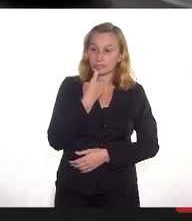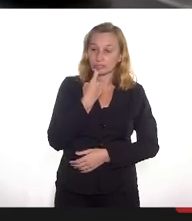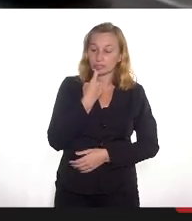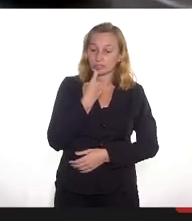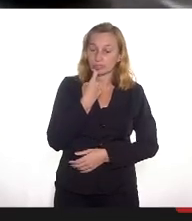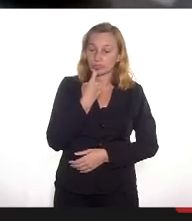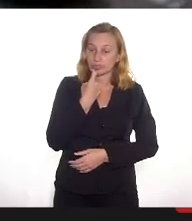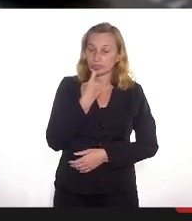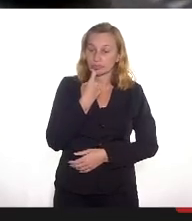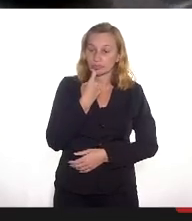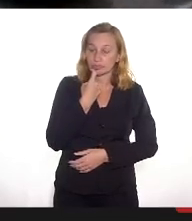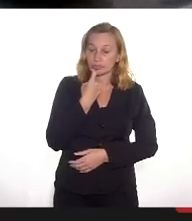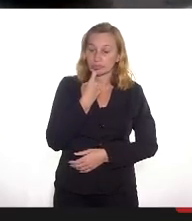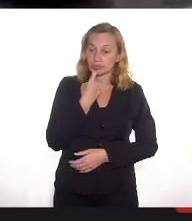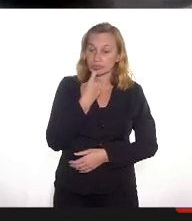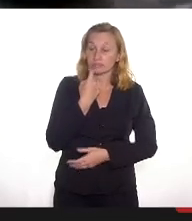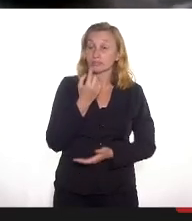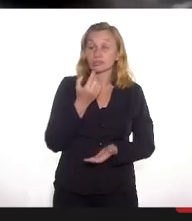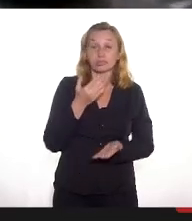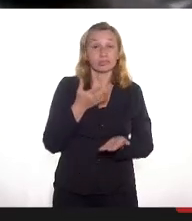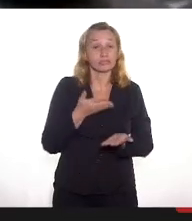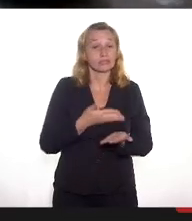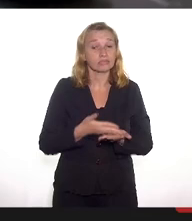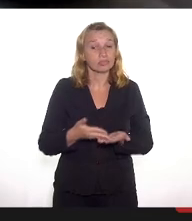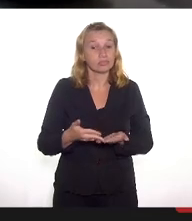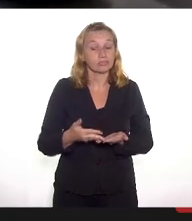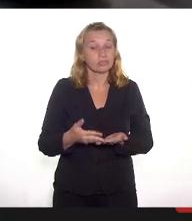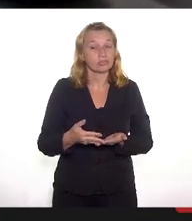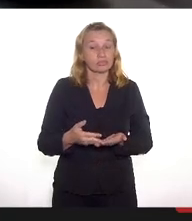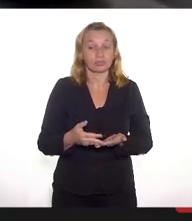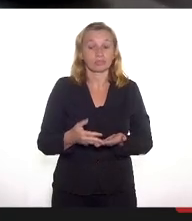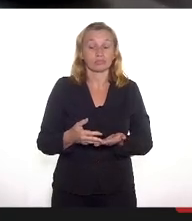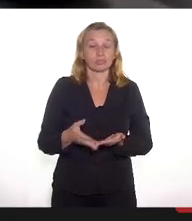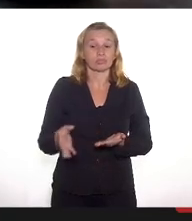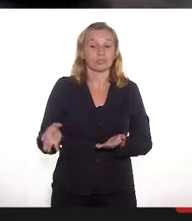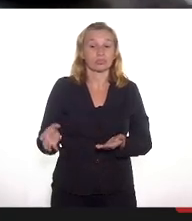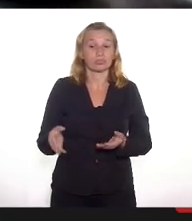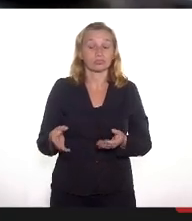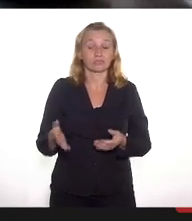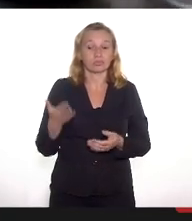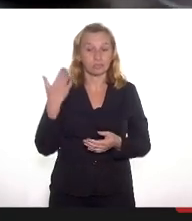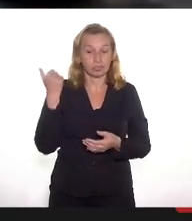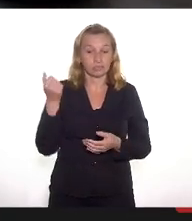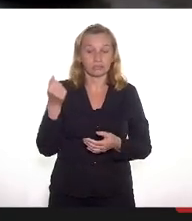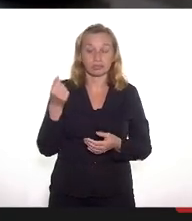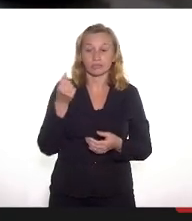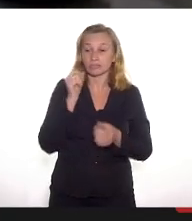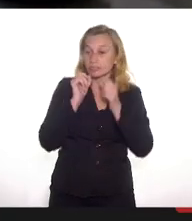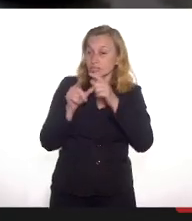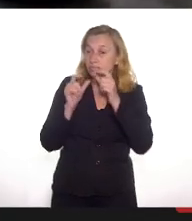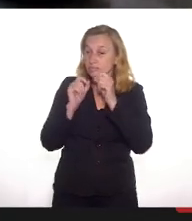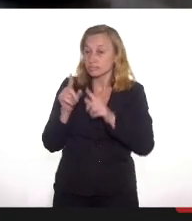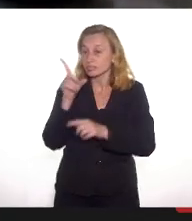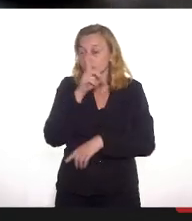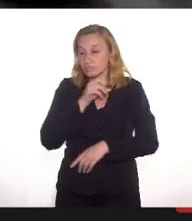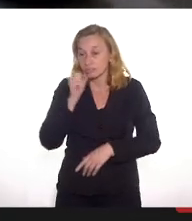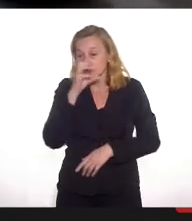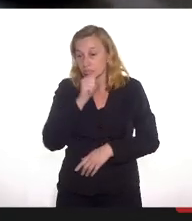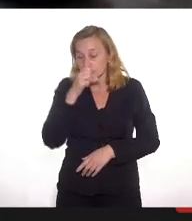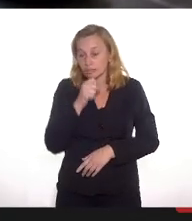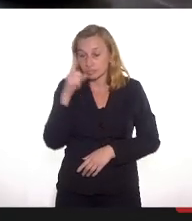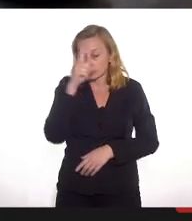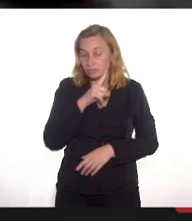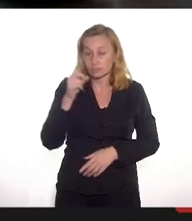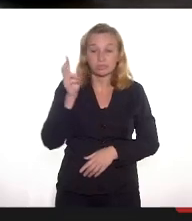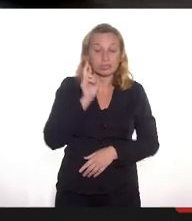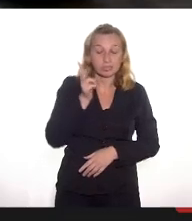a ser durante a semana sexta-feira vocês começa a ouvir já não se para acabar e não vai ter vacina para sábado vai ter uma cena pela segunda então